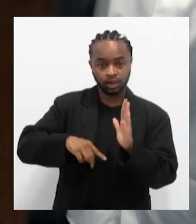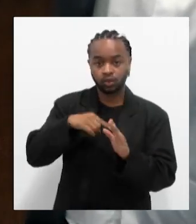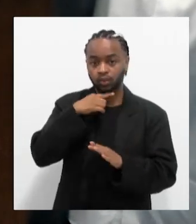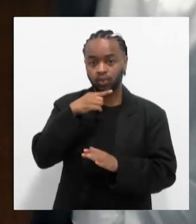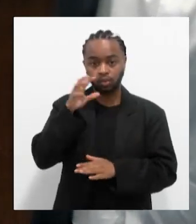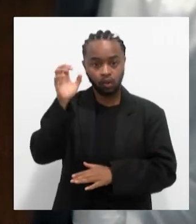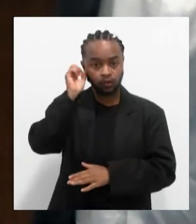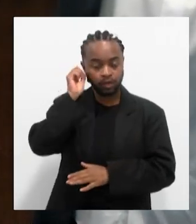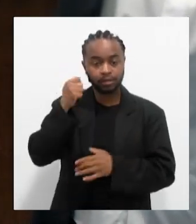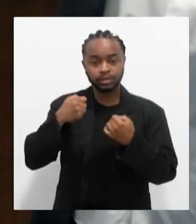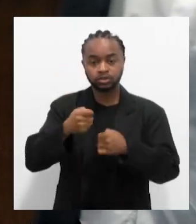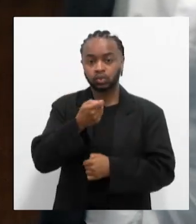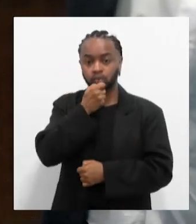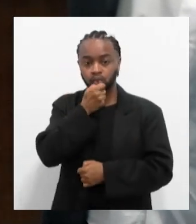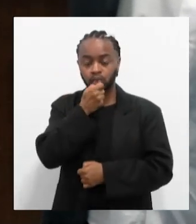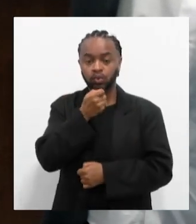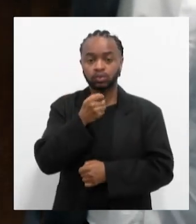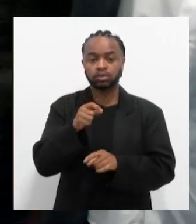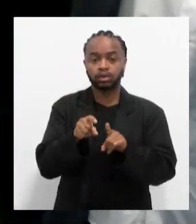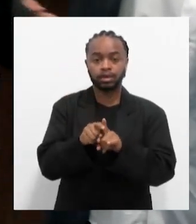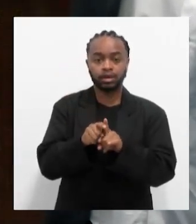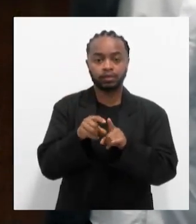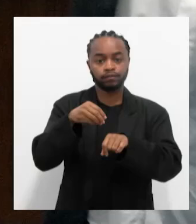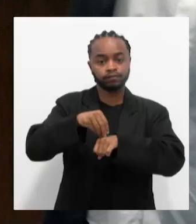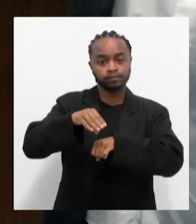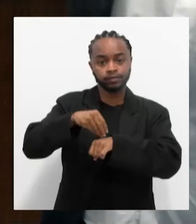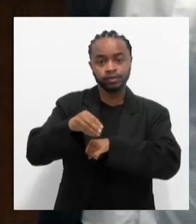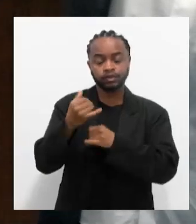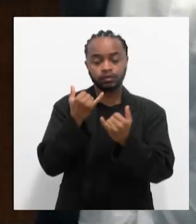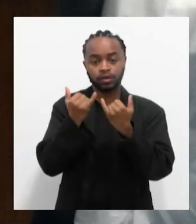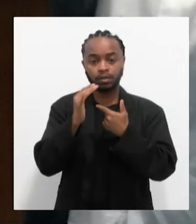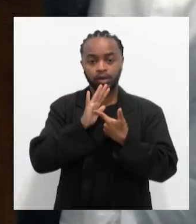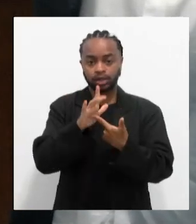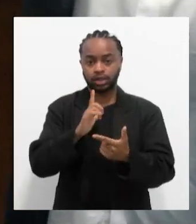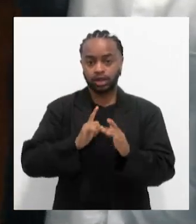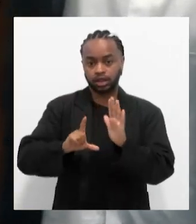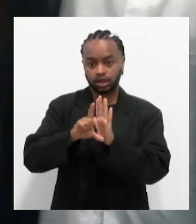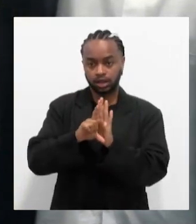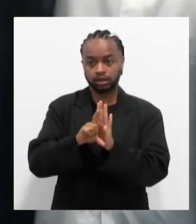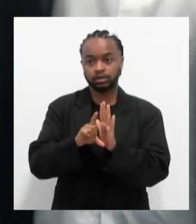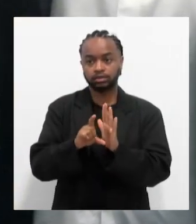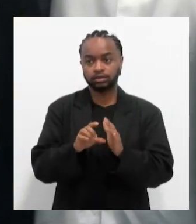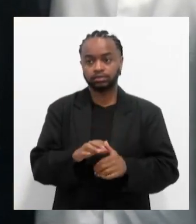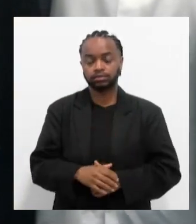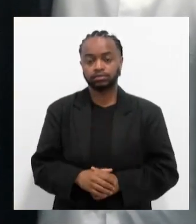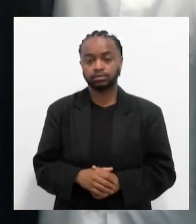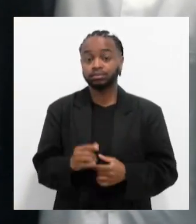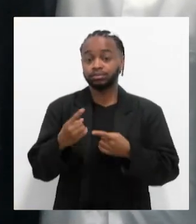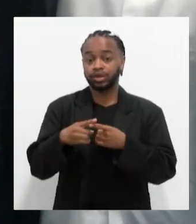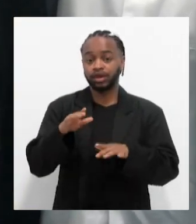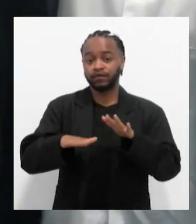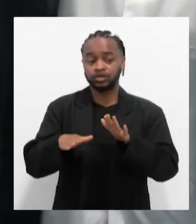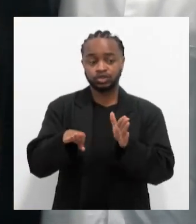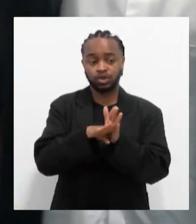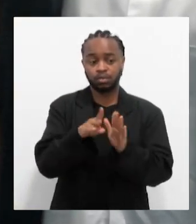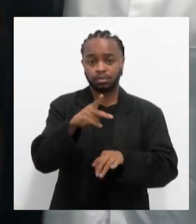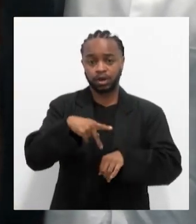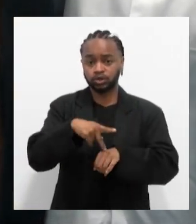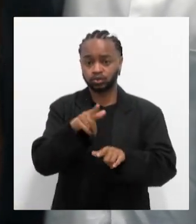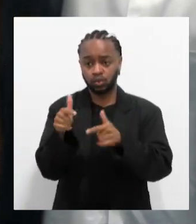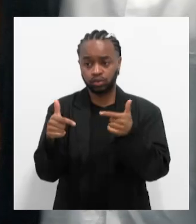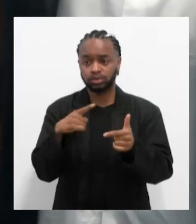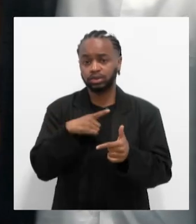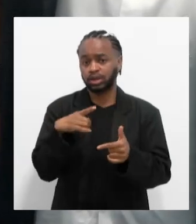ter lá um áudiozinho informando que existe essas leis, existe a lei estatal. A gente chega em alguns países que já há isso. É um